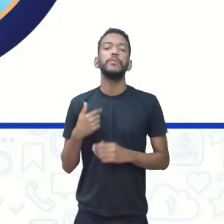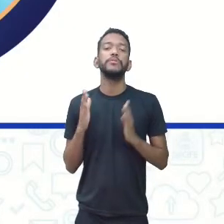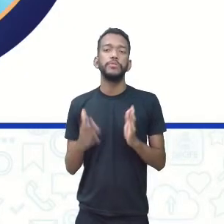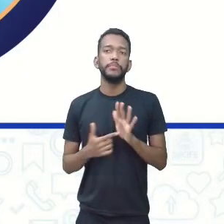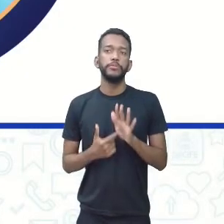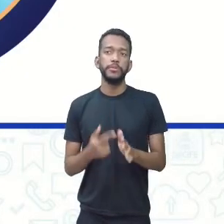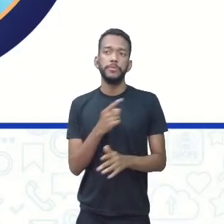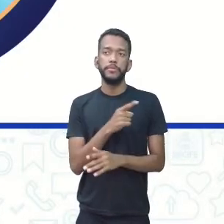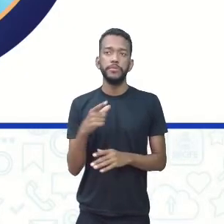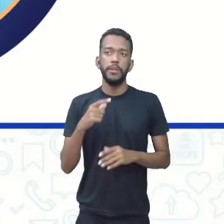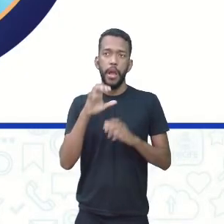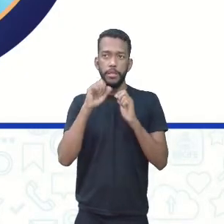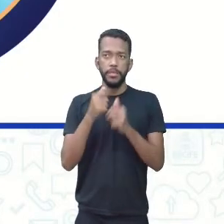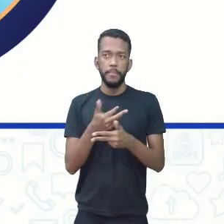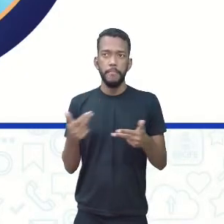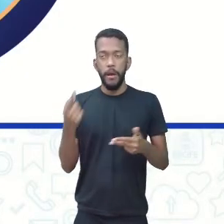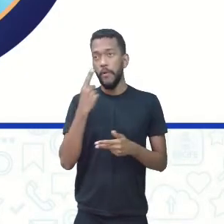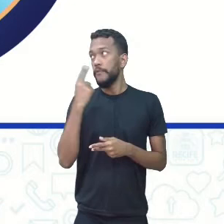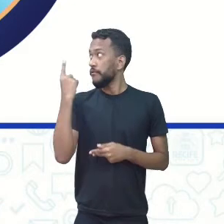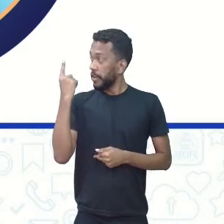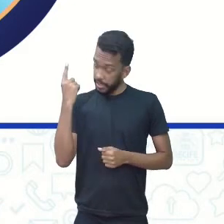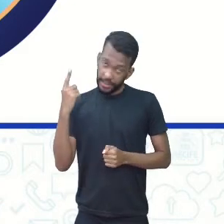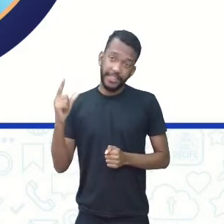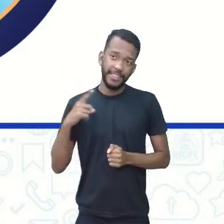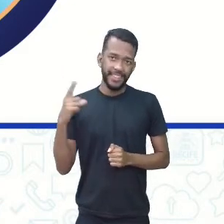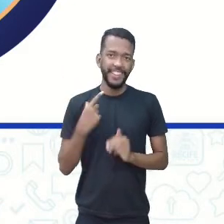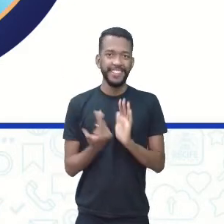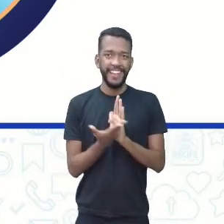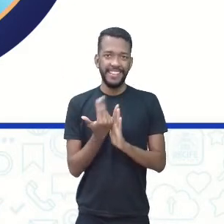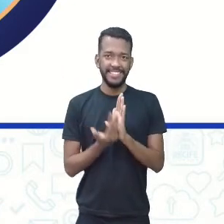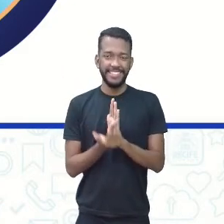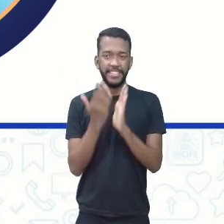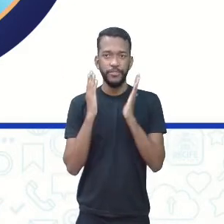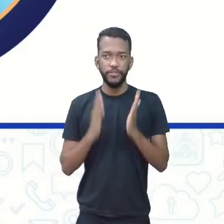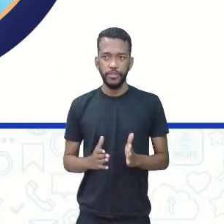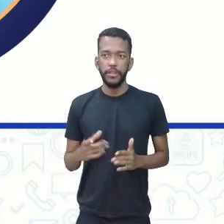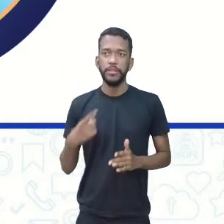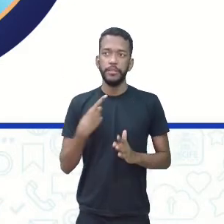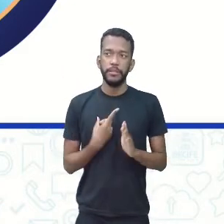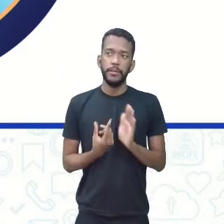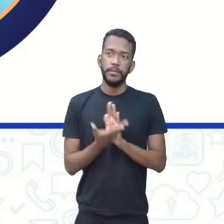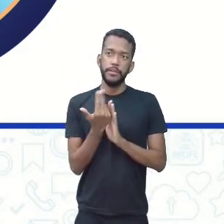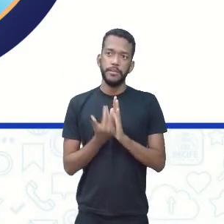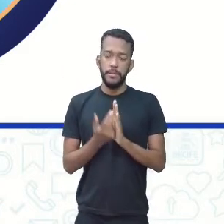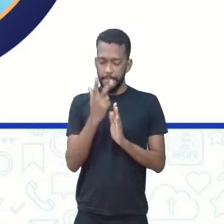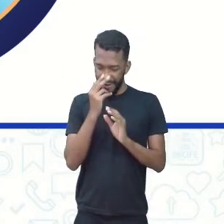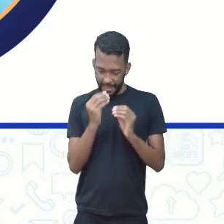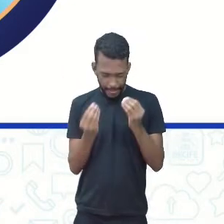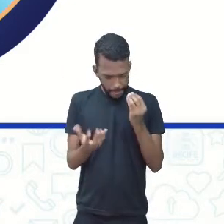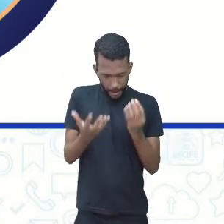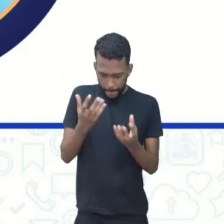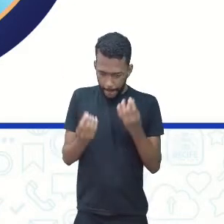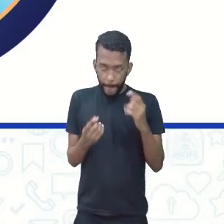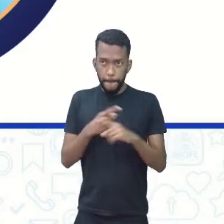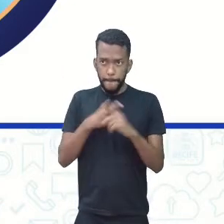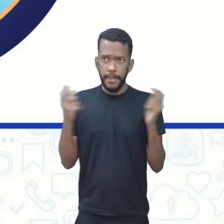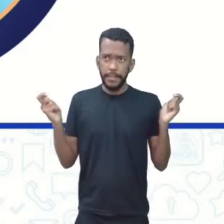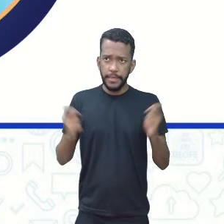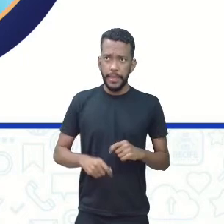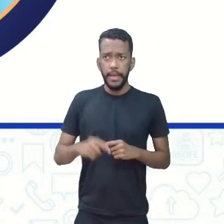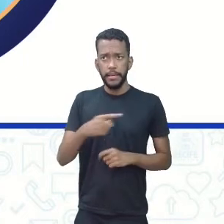célula animal. Olhem bem o desenho. É um desenho, é fantasioso, mas aí já dá para a gente